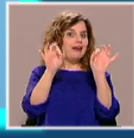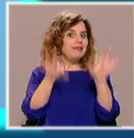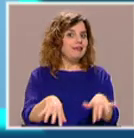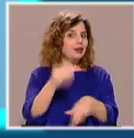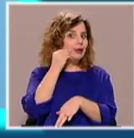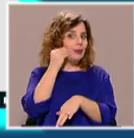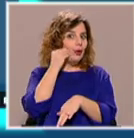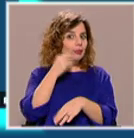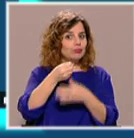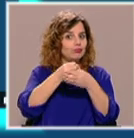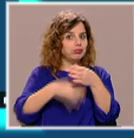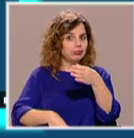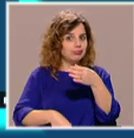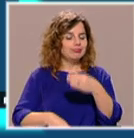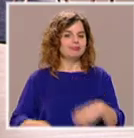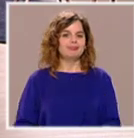com a expulsão pelo corpo.